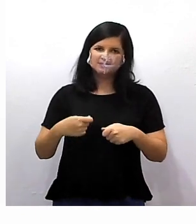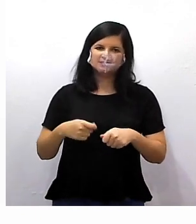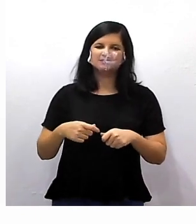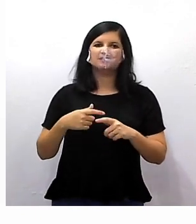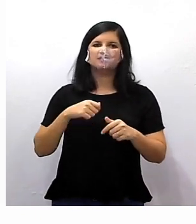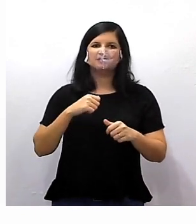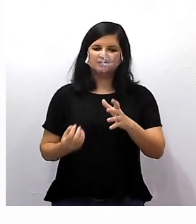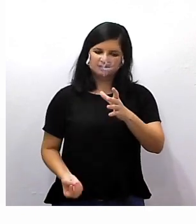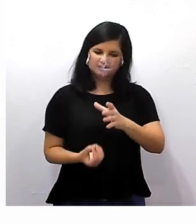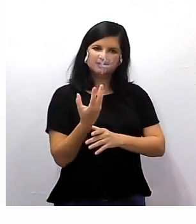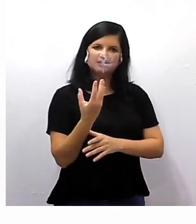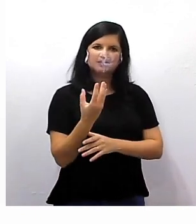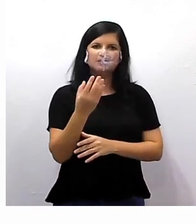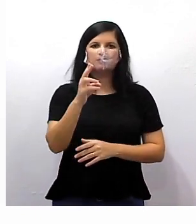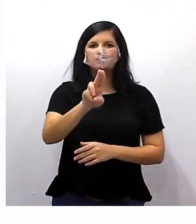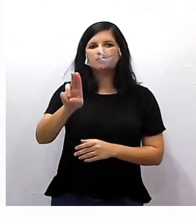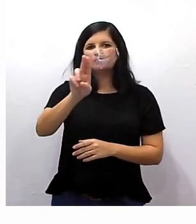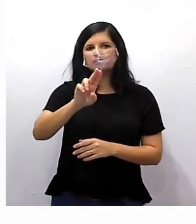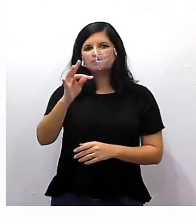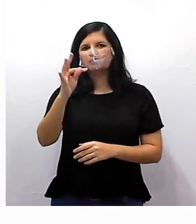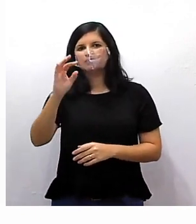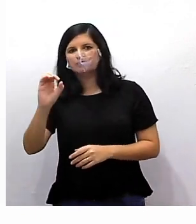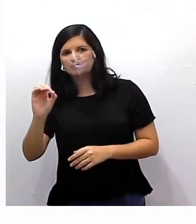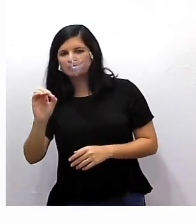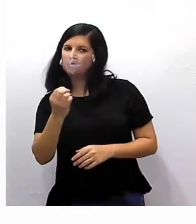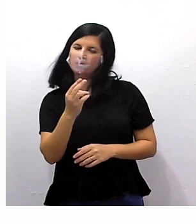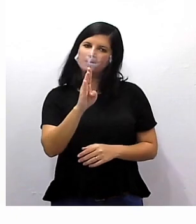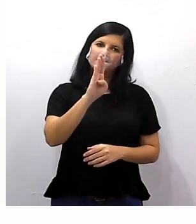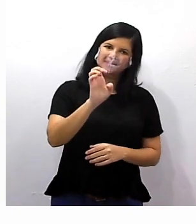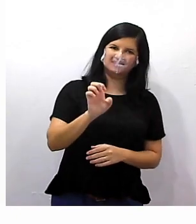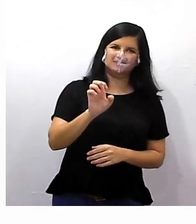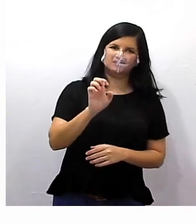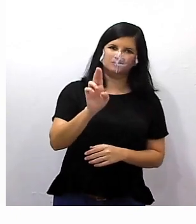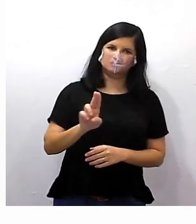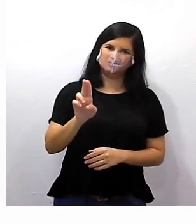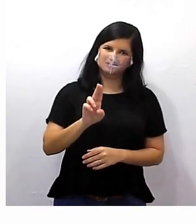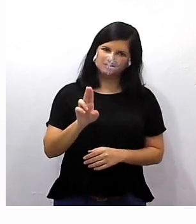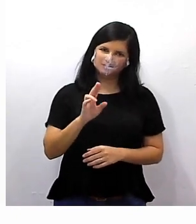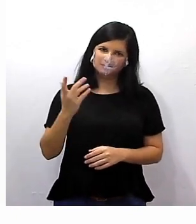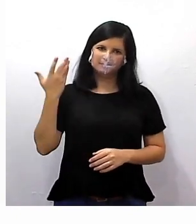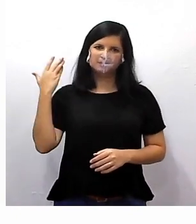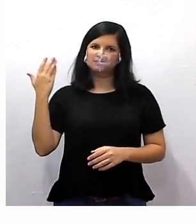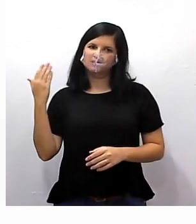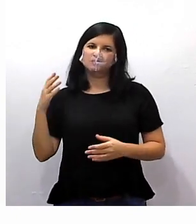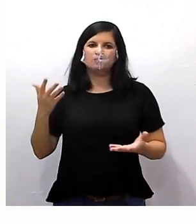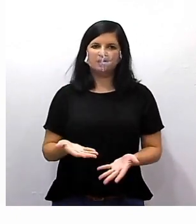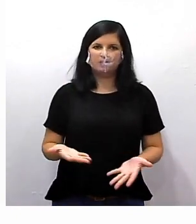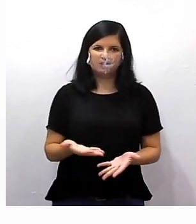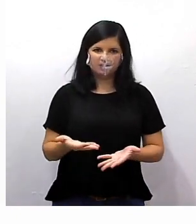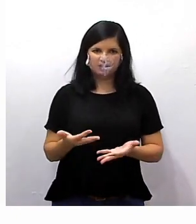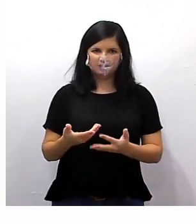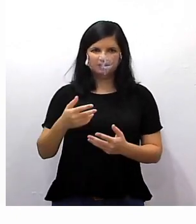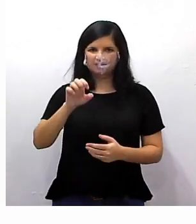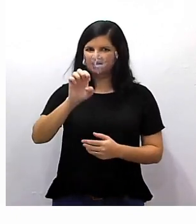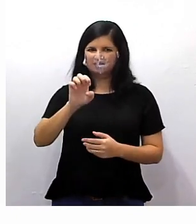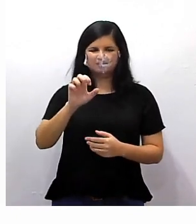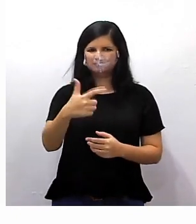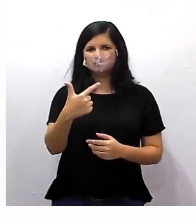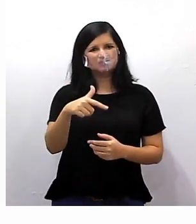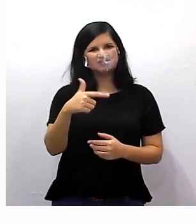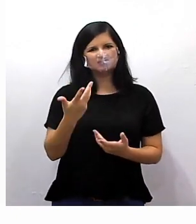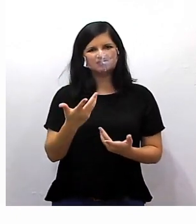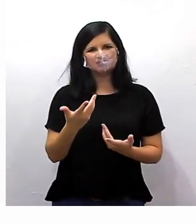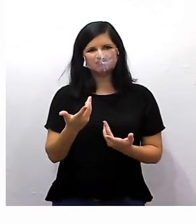na construção o used to ou be used to, dependendo do costume ser passado ou atual. E a letra E não traz